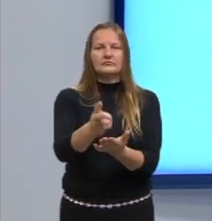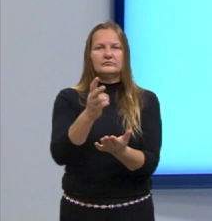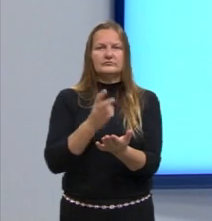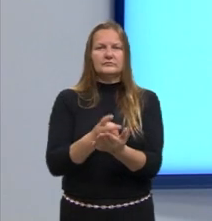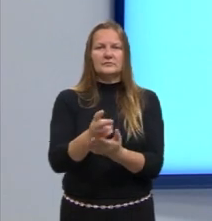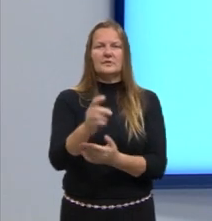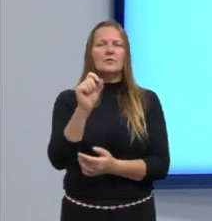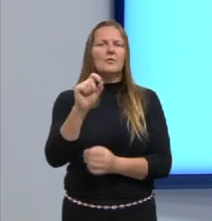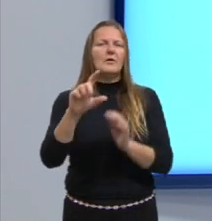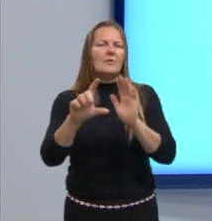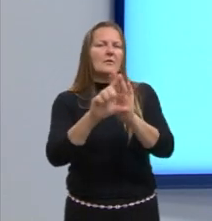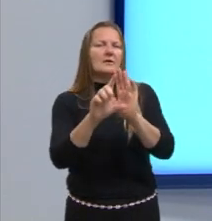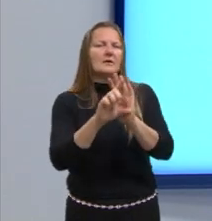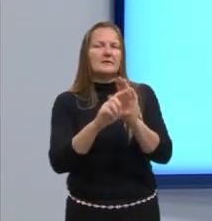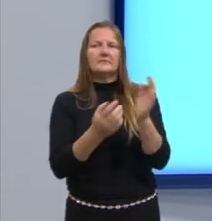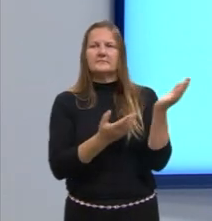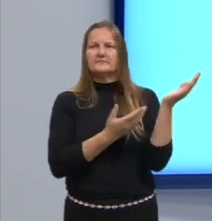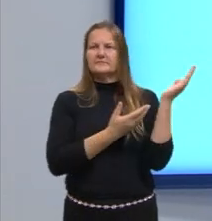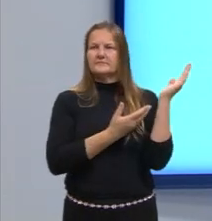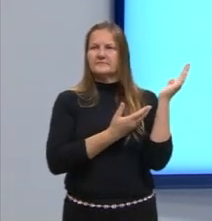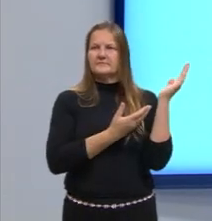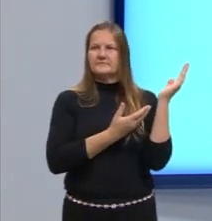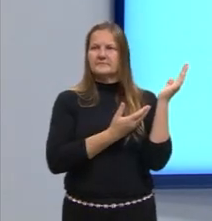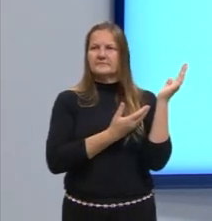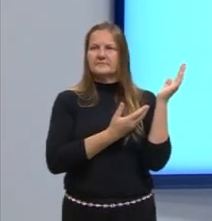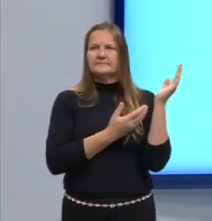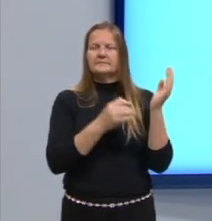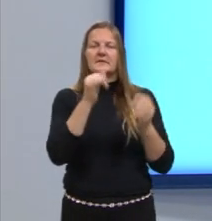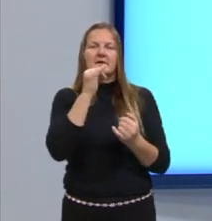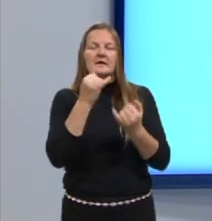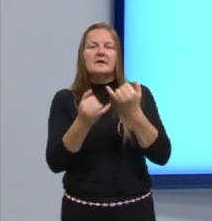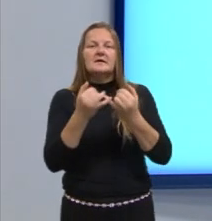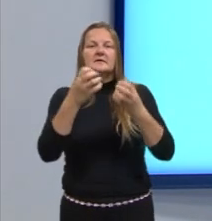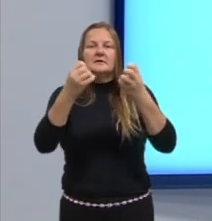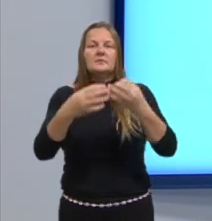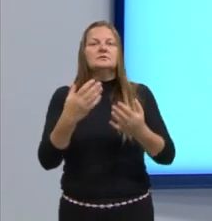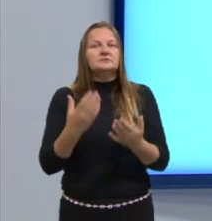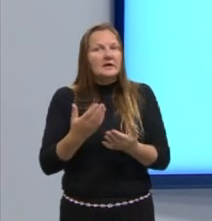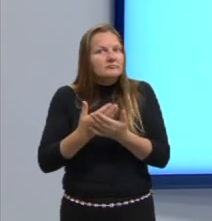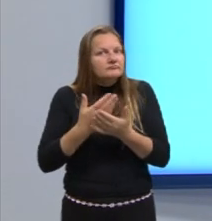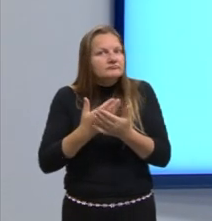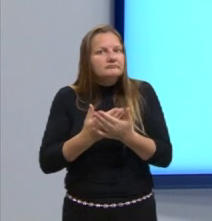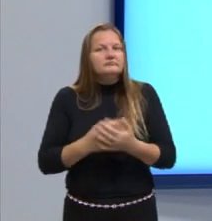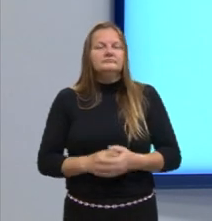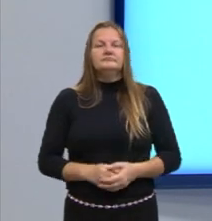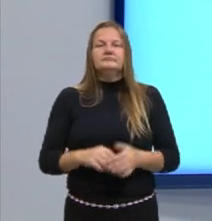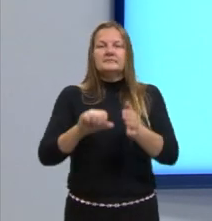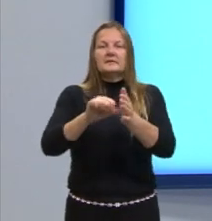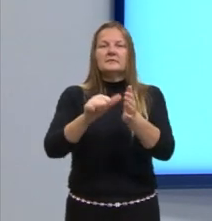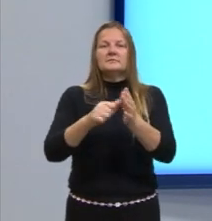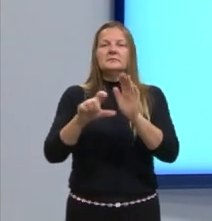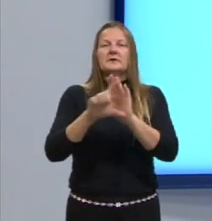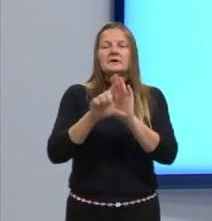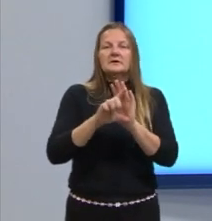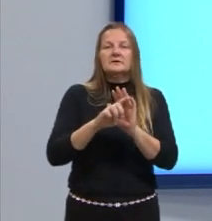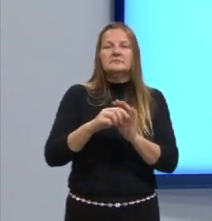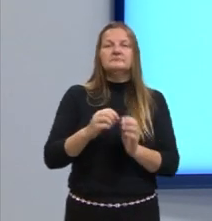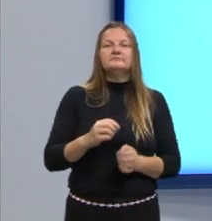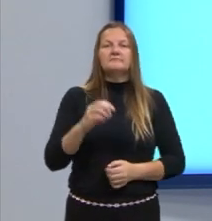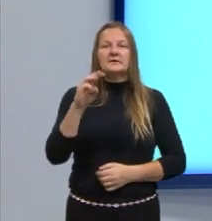lei são essas né a gente pode usar como exemplo algumas leis que a gente já viu aqui né A primeira Lei de Newton